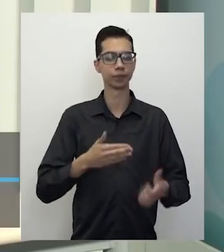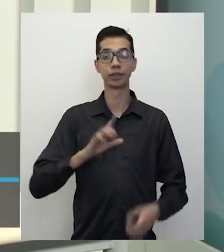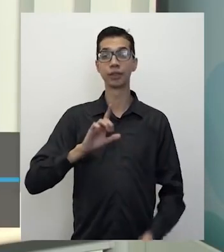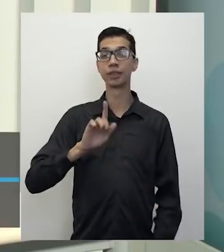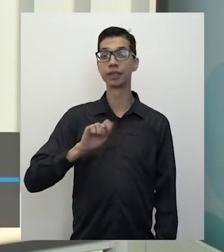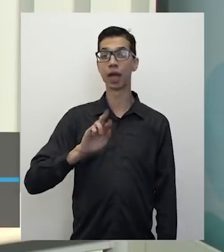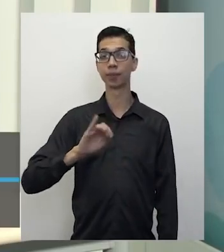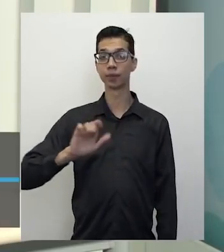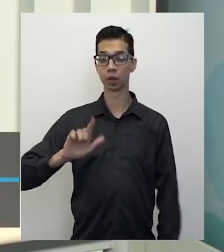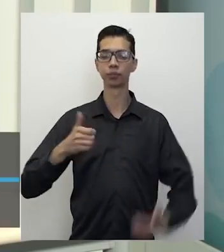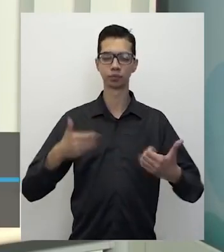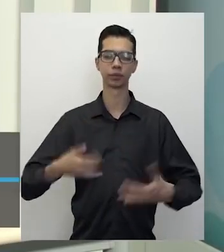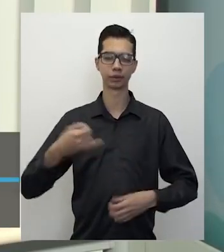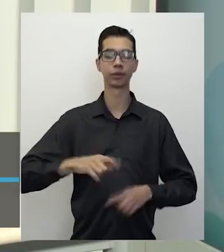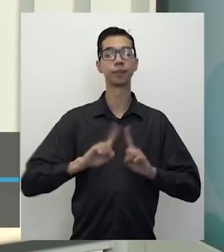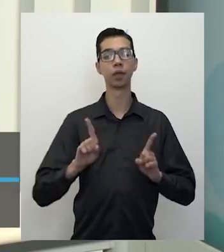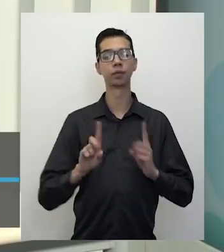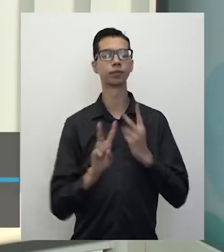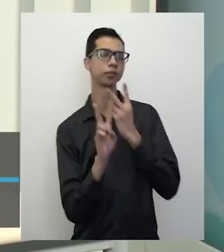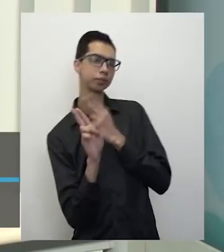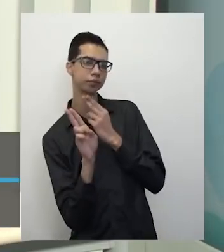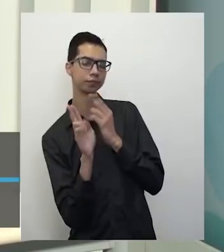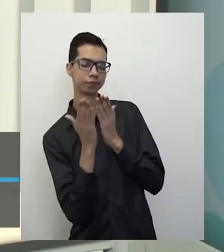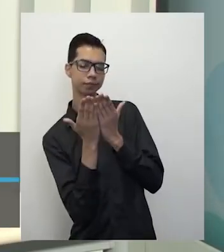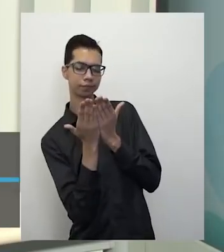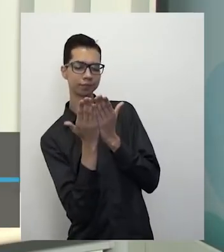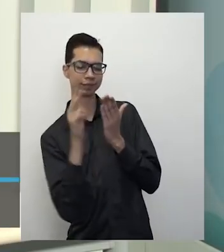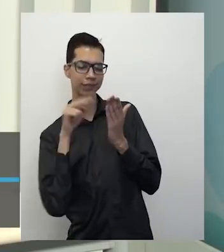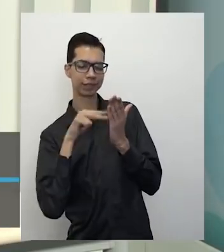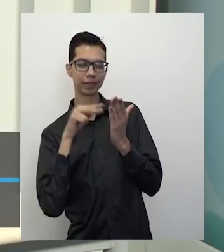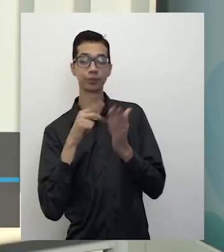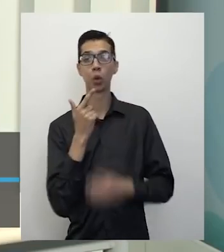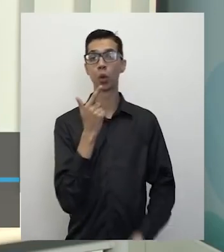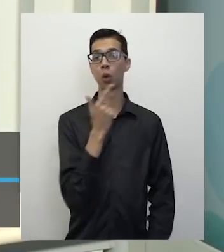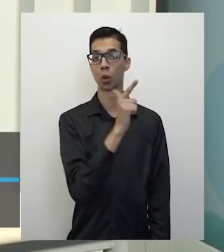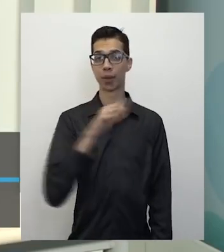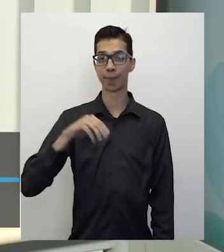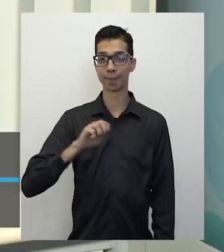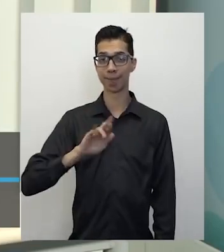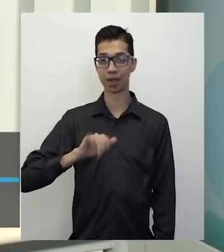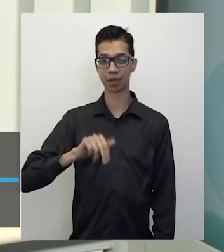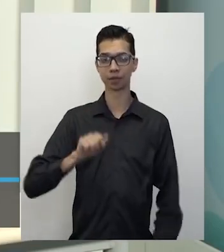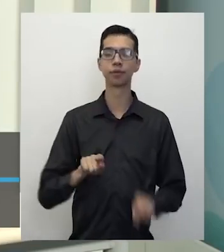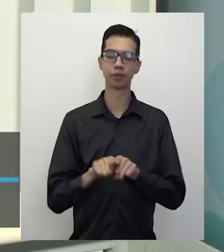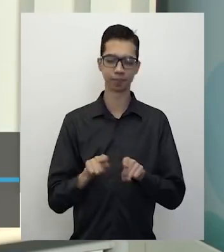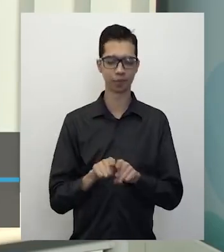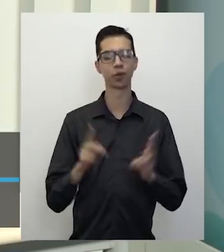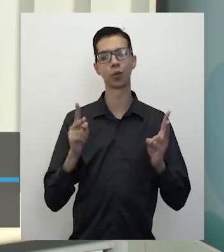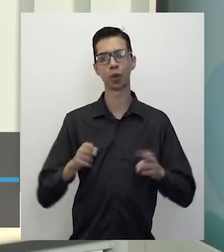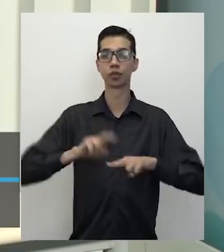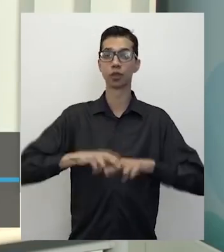deitado. A Mariana também disse que gosta de ler sentada ou deitada. A Nádia disse que ama ler